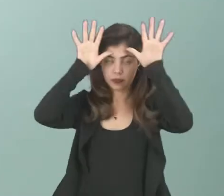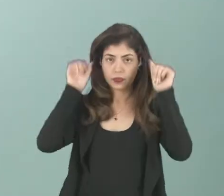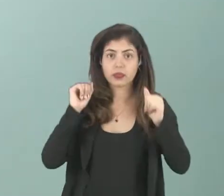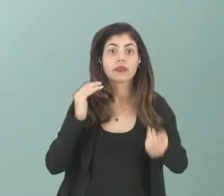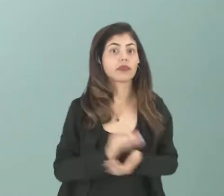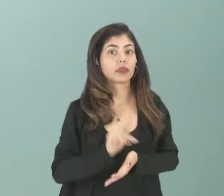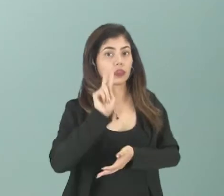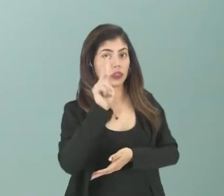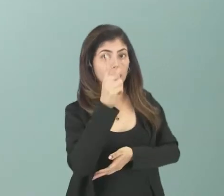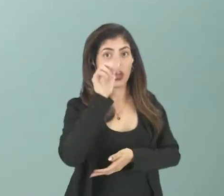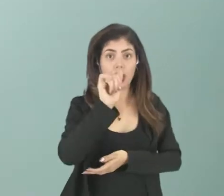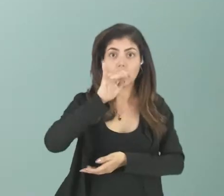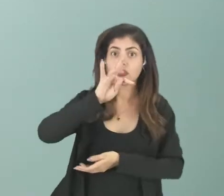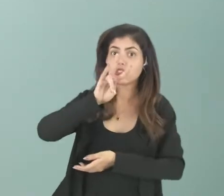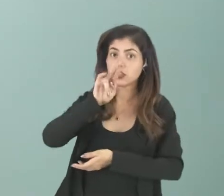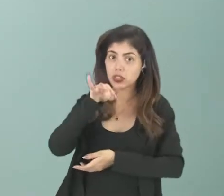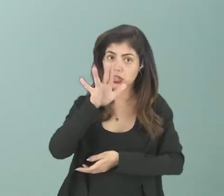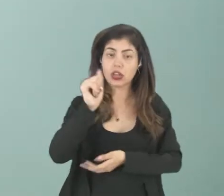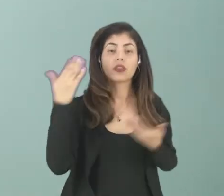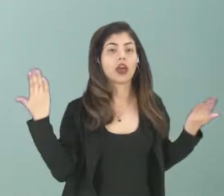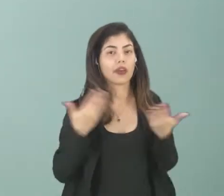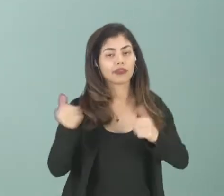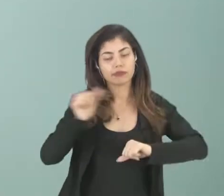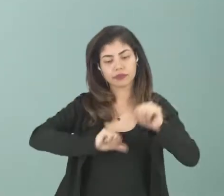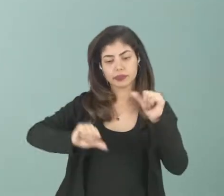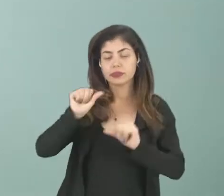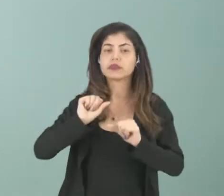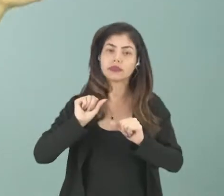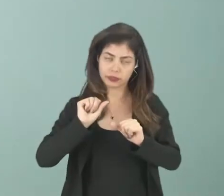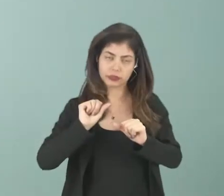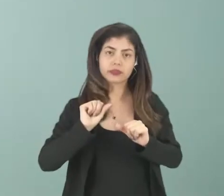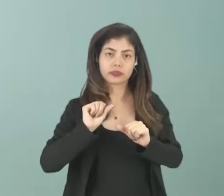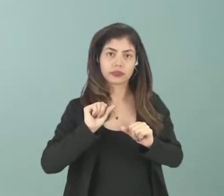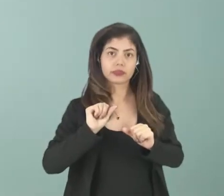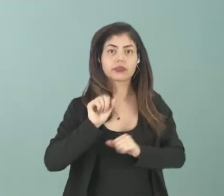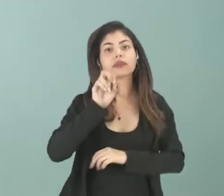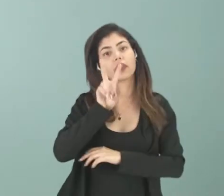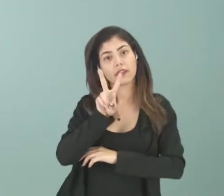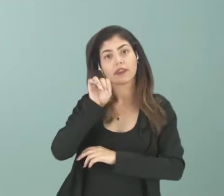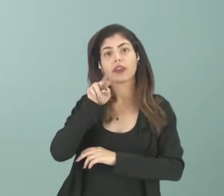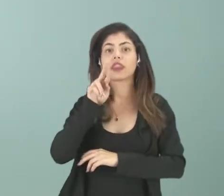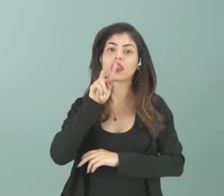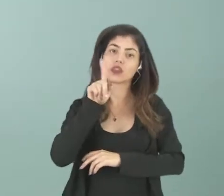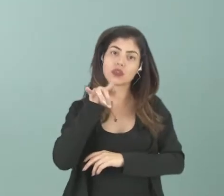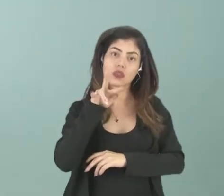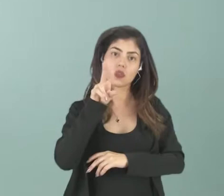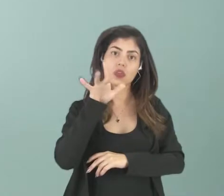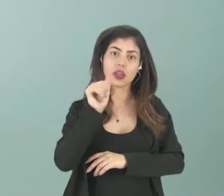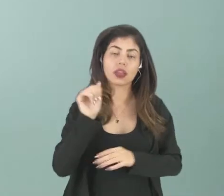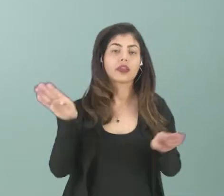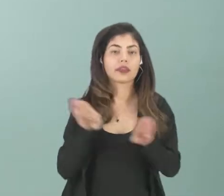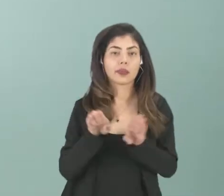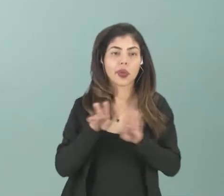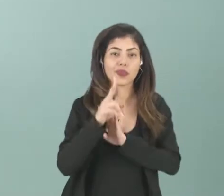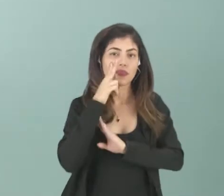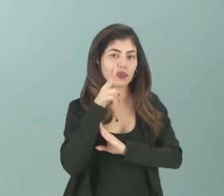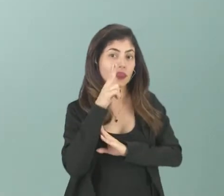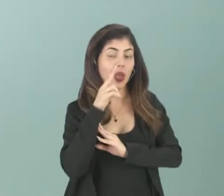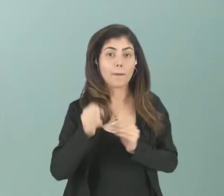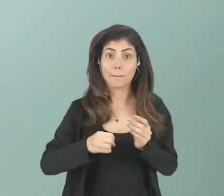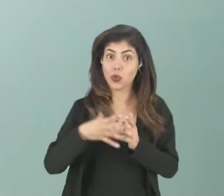imigração haitiano, e agora a gente está vendo as mudanças aqui no nosso país, na Venezuela, e a gente vê nos faróis da cidade